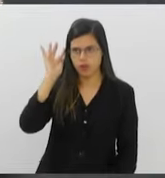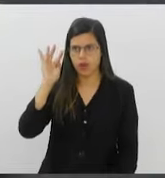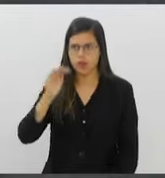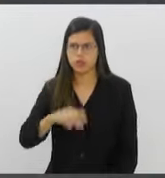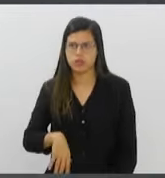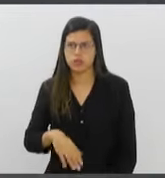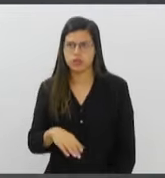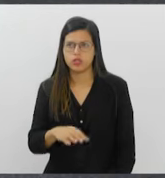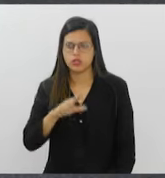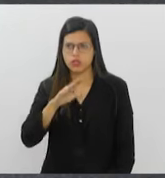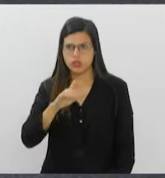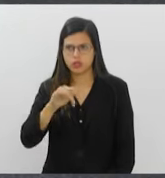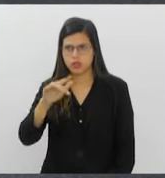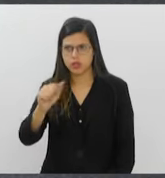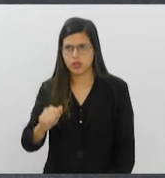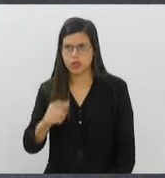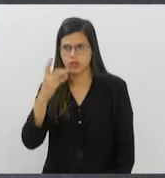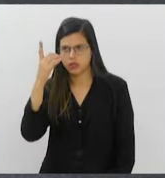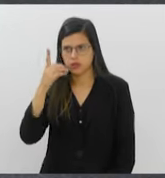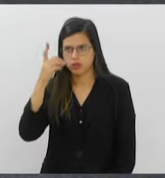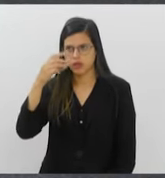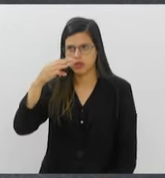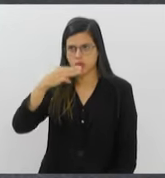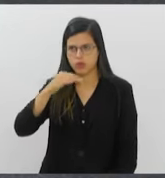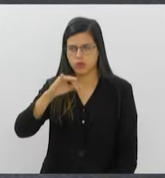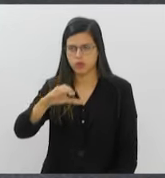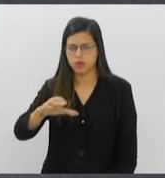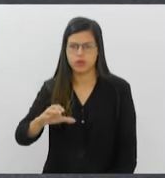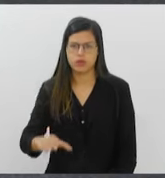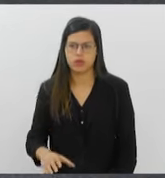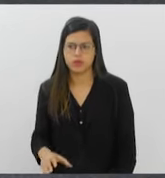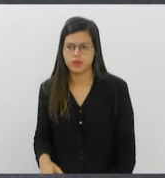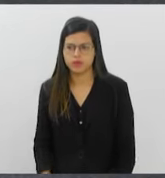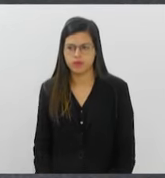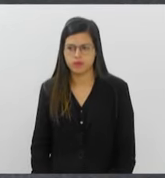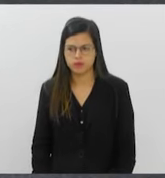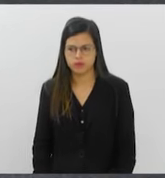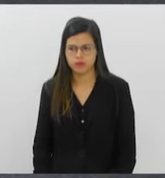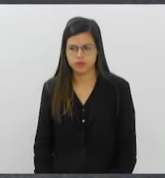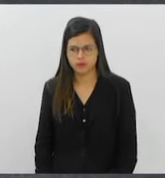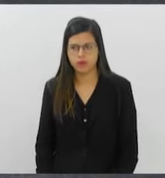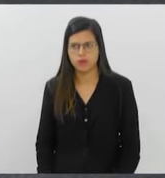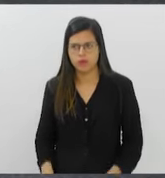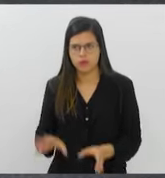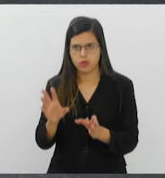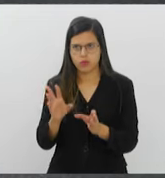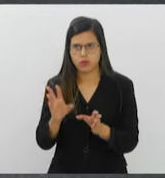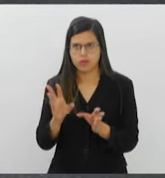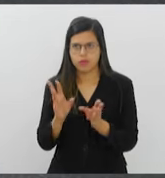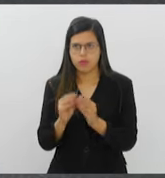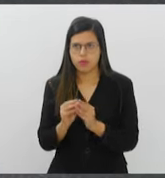Jordão. Deputado Mink, por favor. Serei breve. Fábio Silva. Contrário, Fábio.